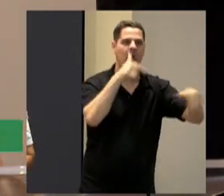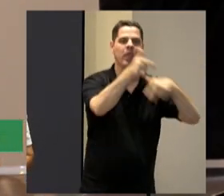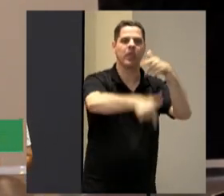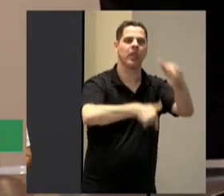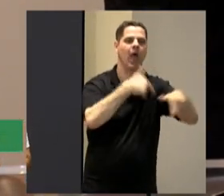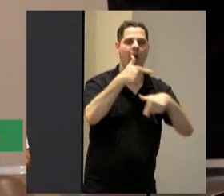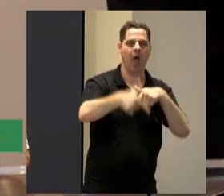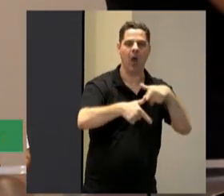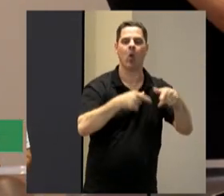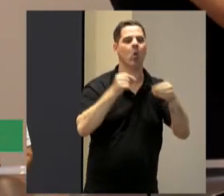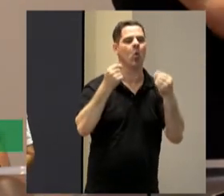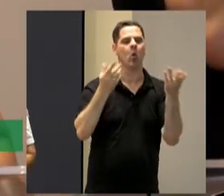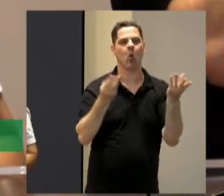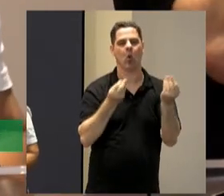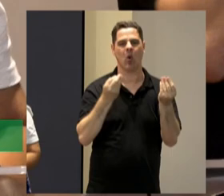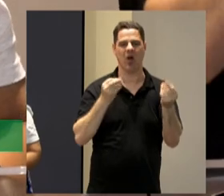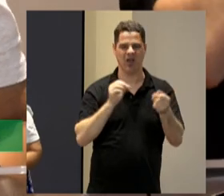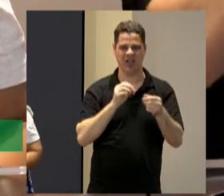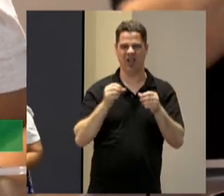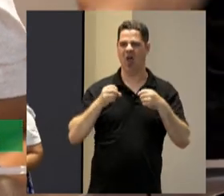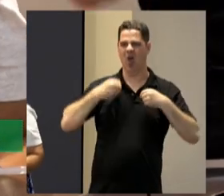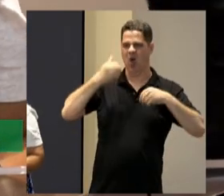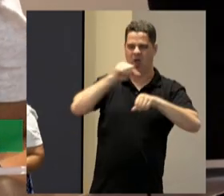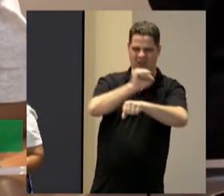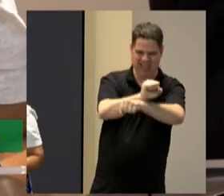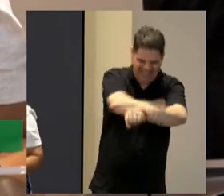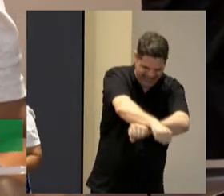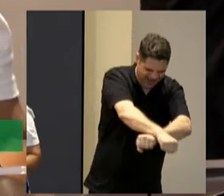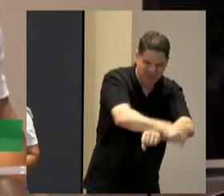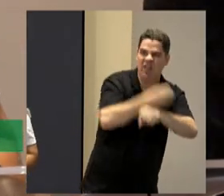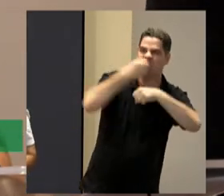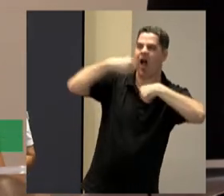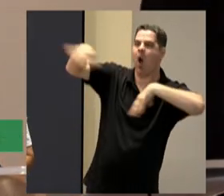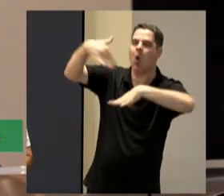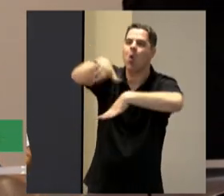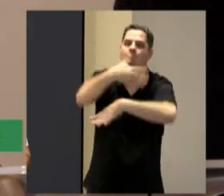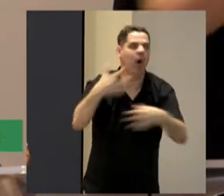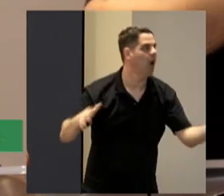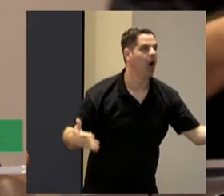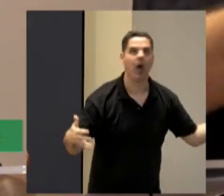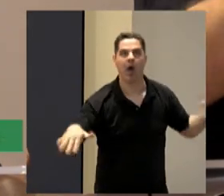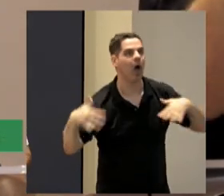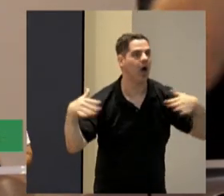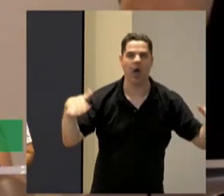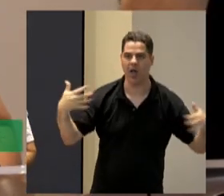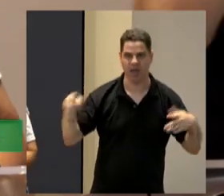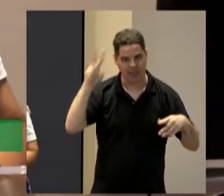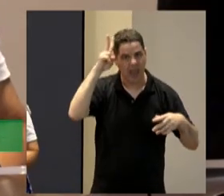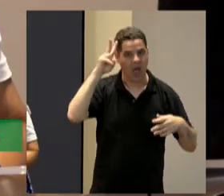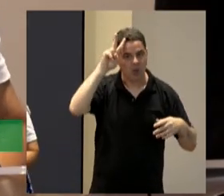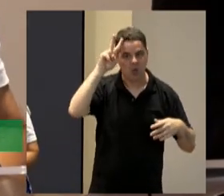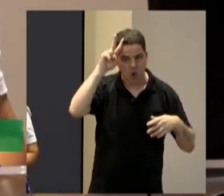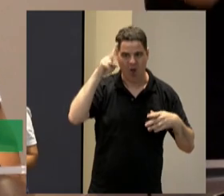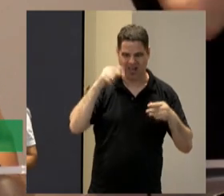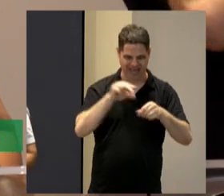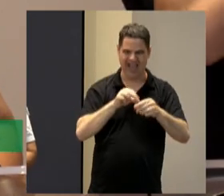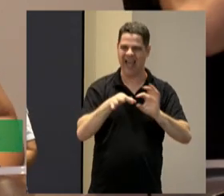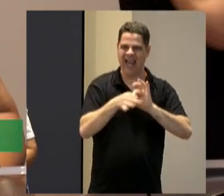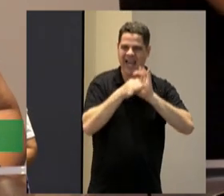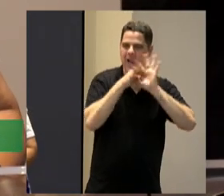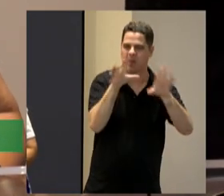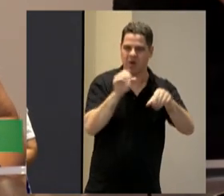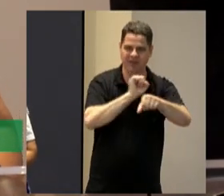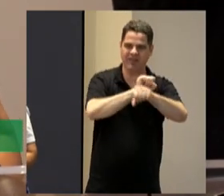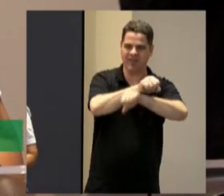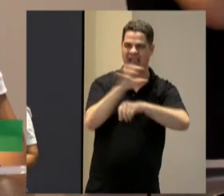a abolição aboliu e jogou todo mundo na rua de sol e bênção. E é importante que as pessoas pensem a história nessa perspectiva. A